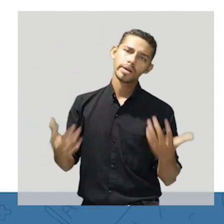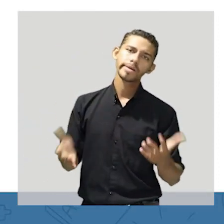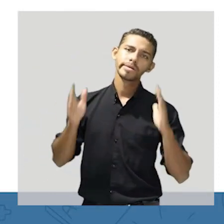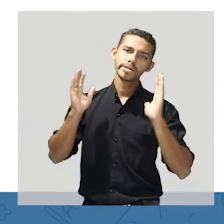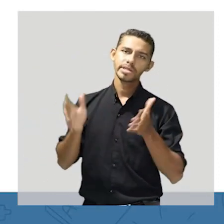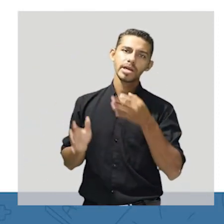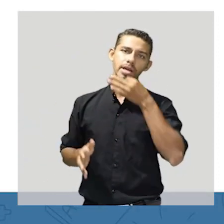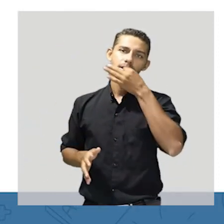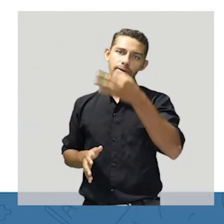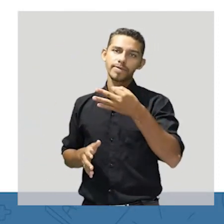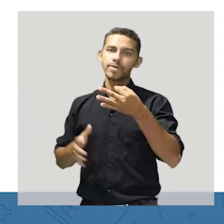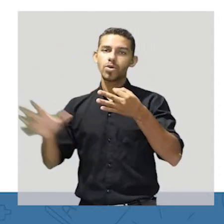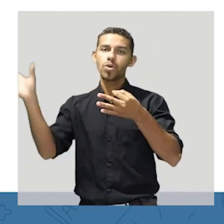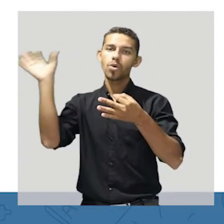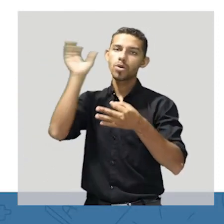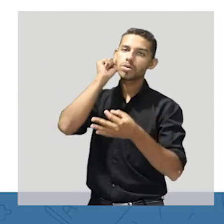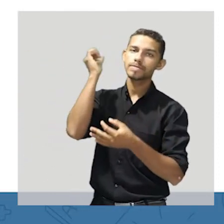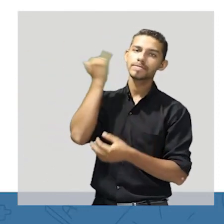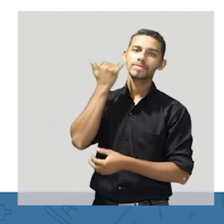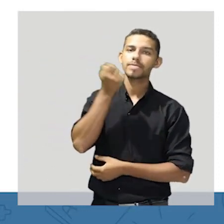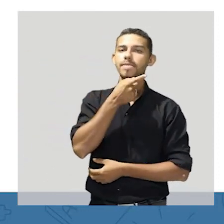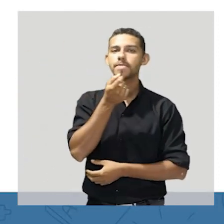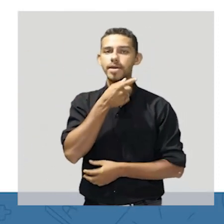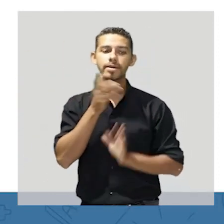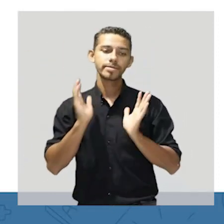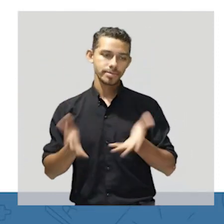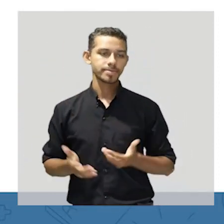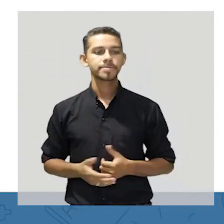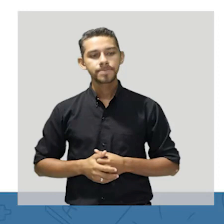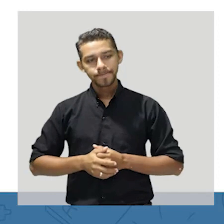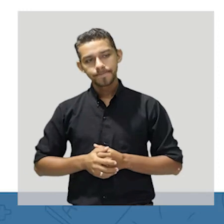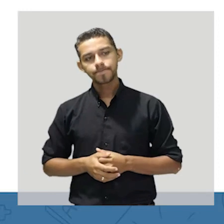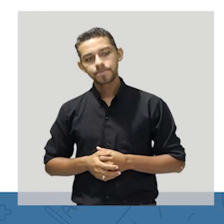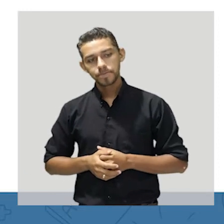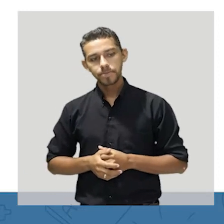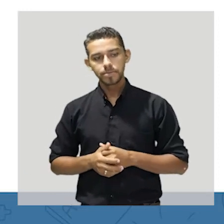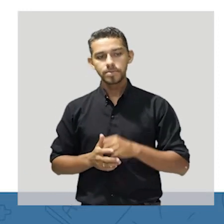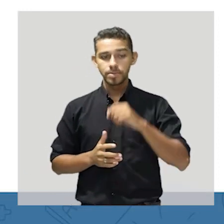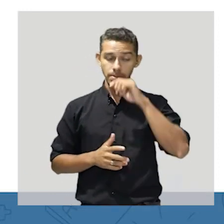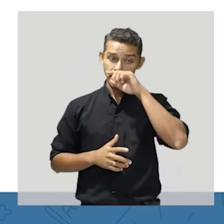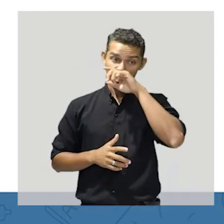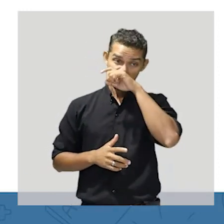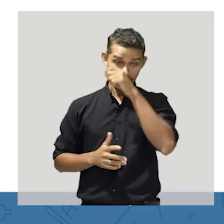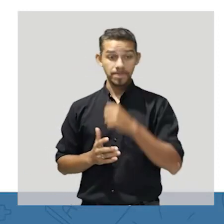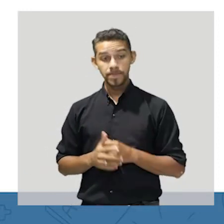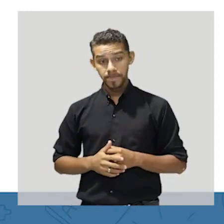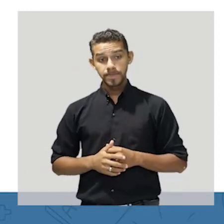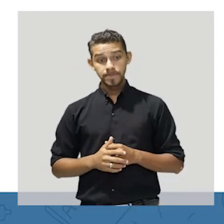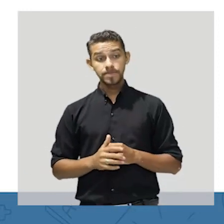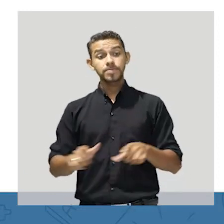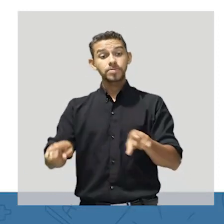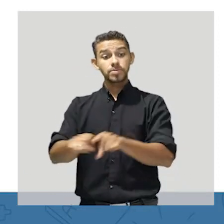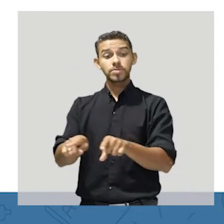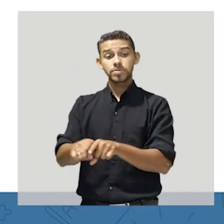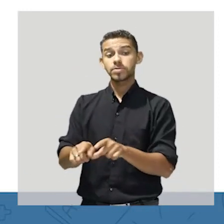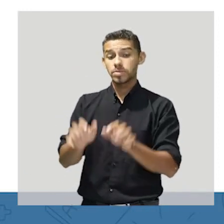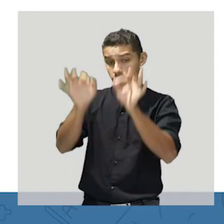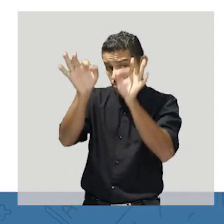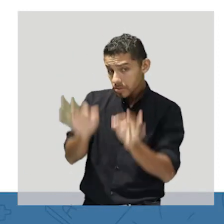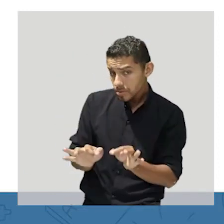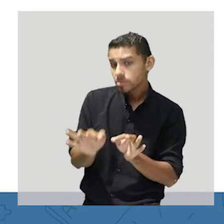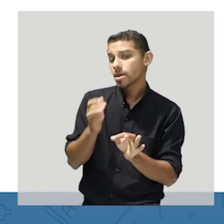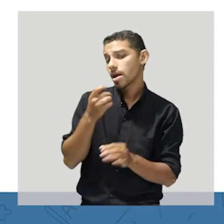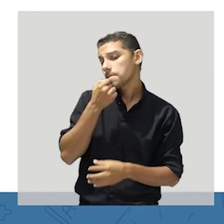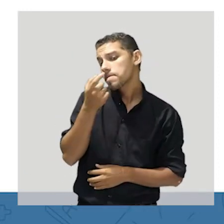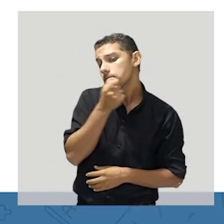contou ou ouviu e Sorriu de uma piada olha só ele afirma que as piadas não só